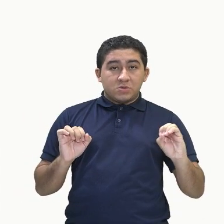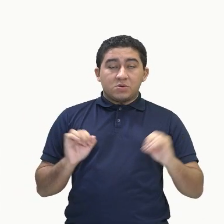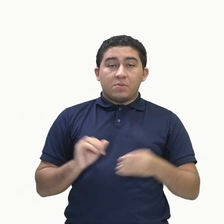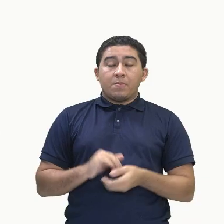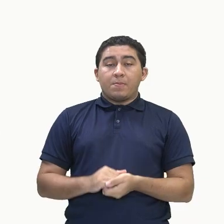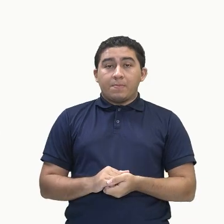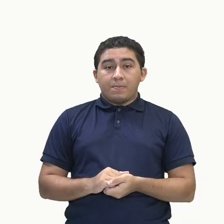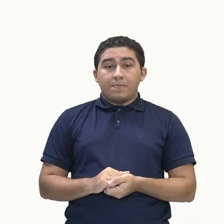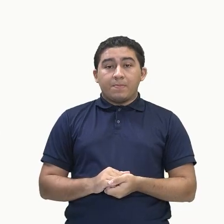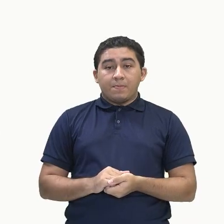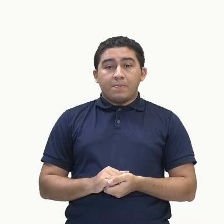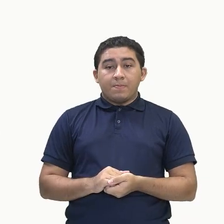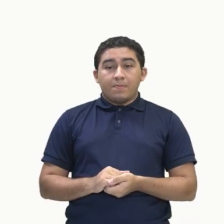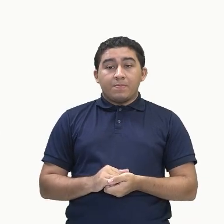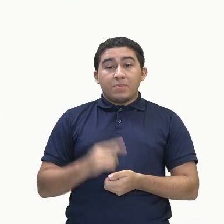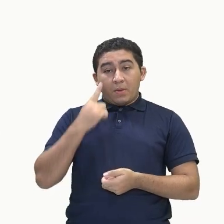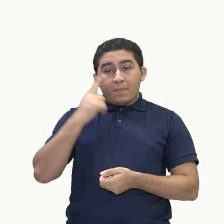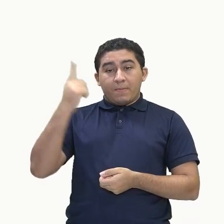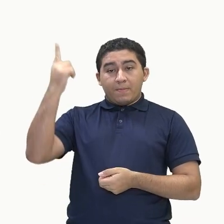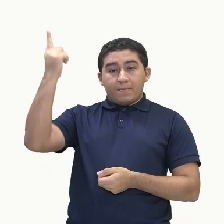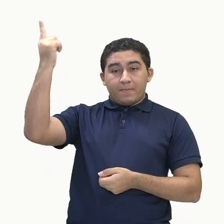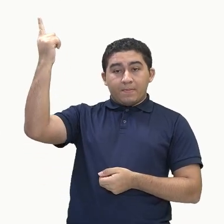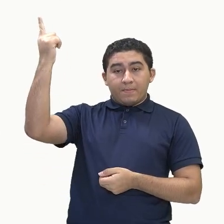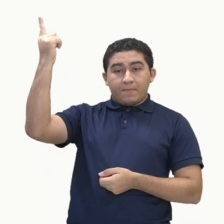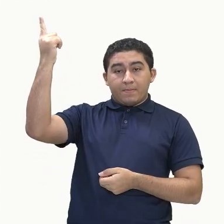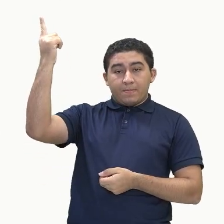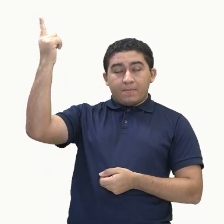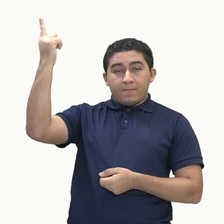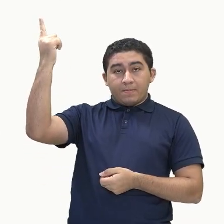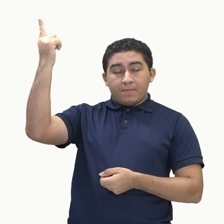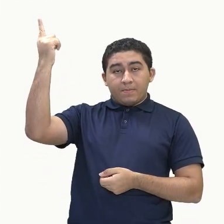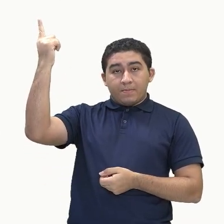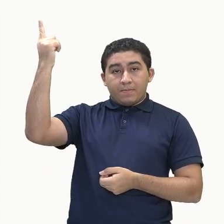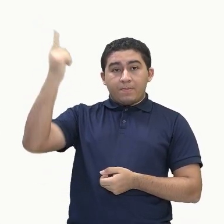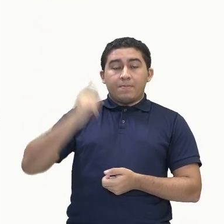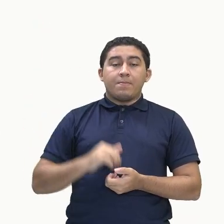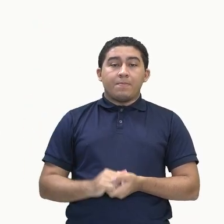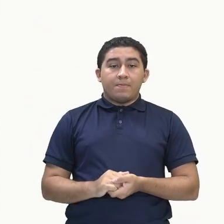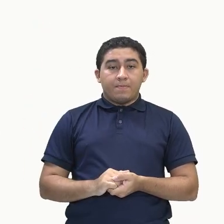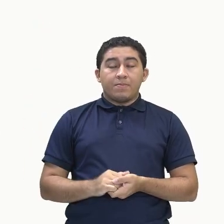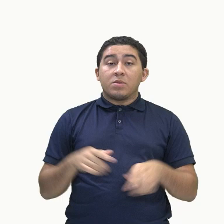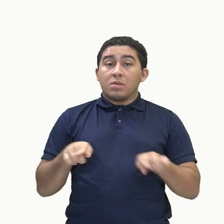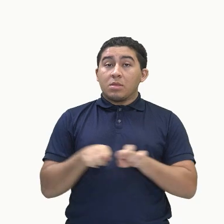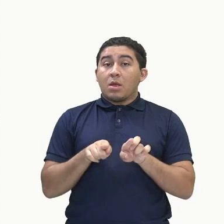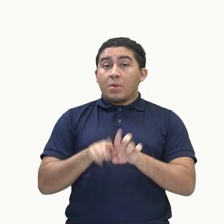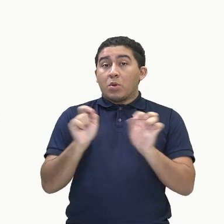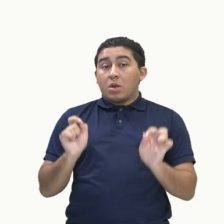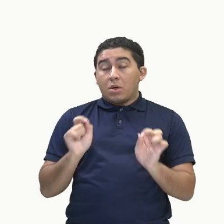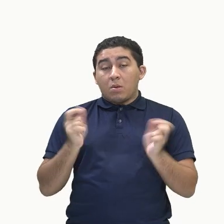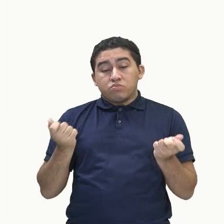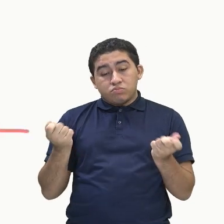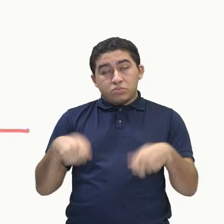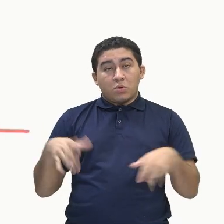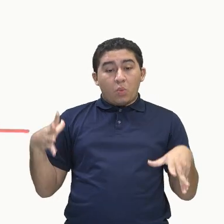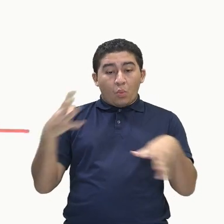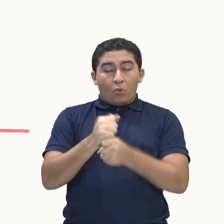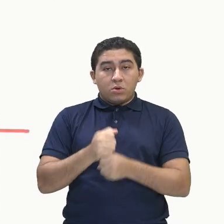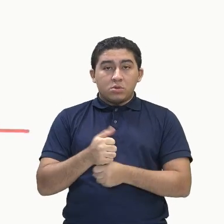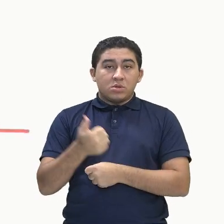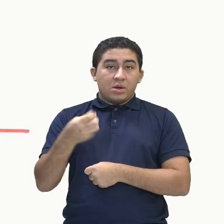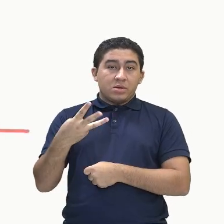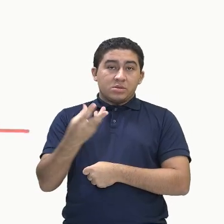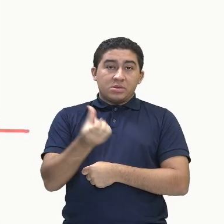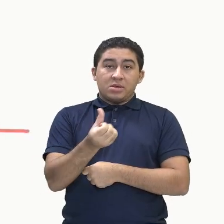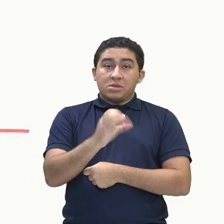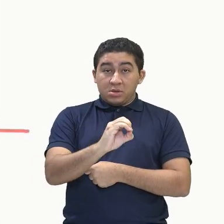oeste. E o leste pode vir representado com o L ou com o E. E isso vai totalizar 360